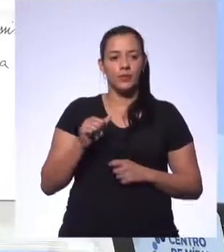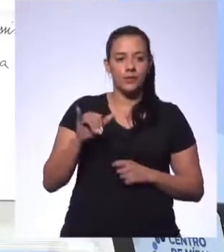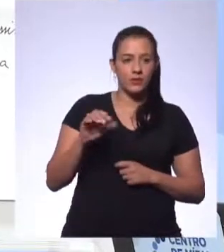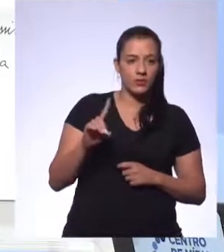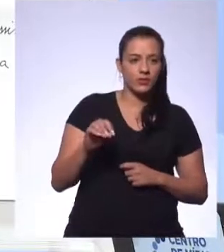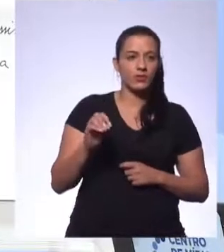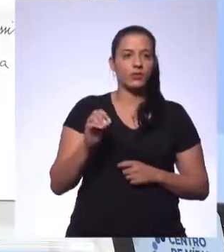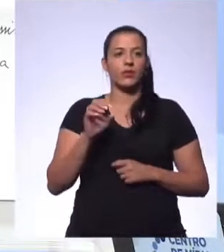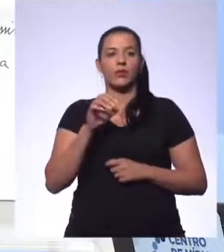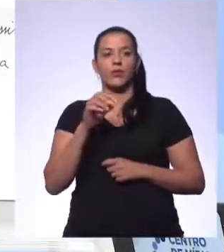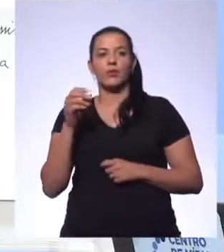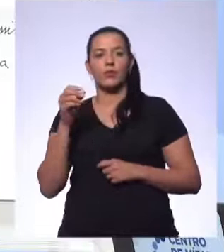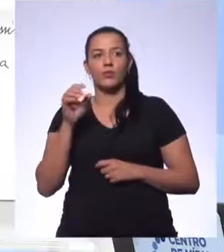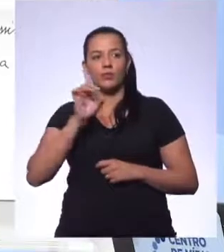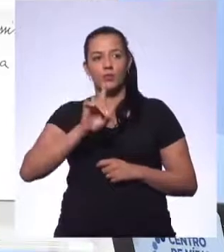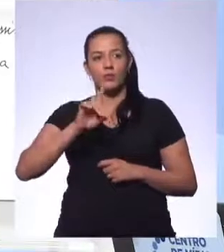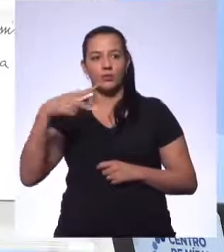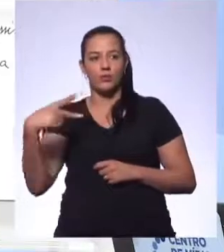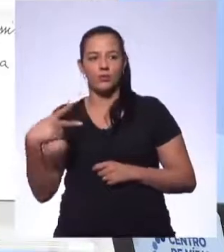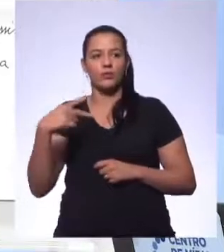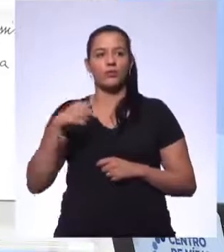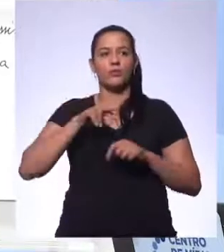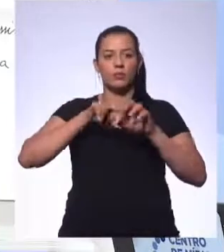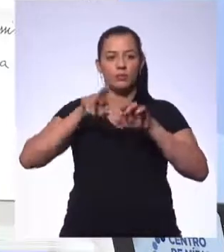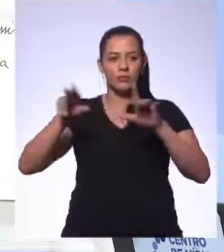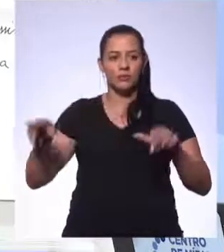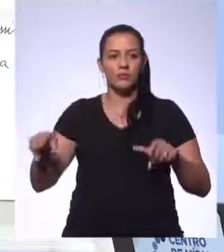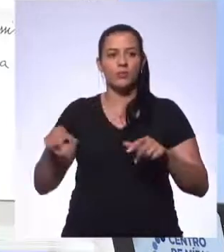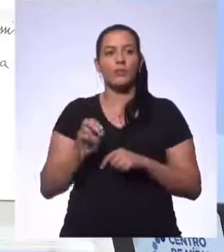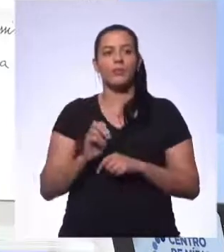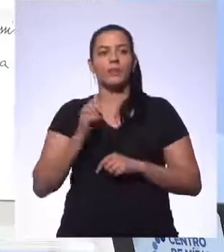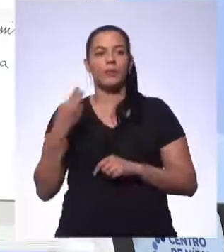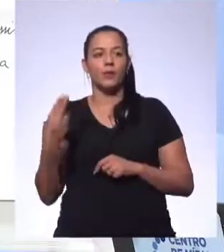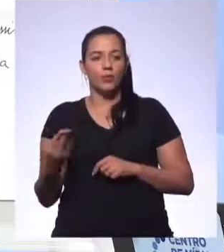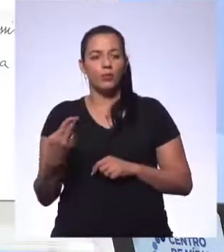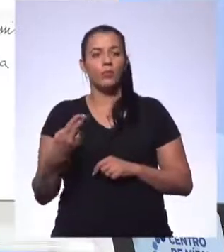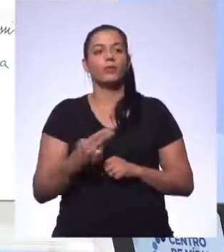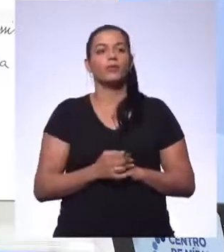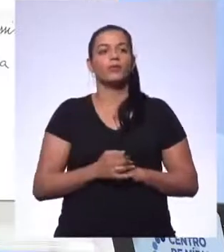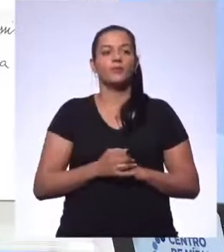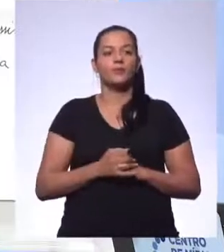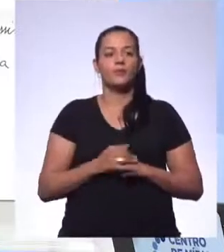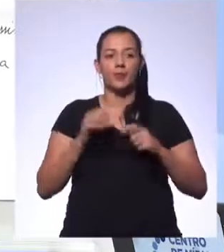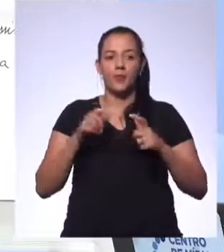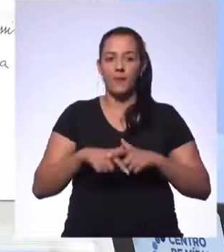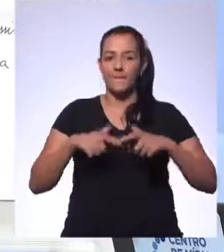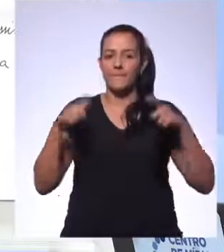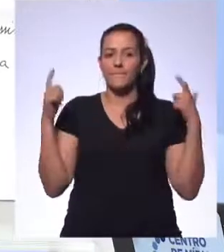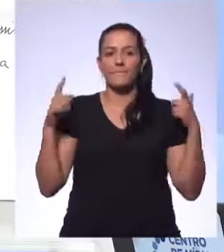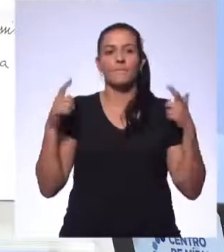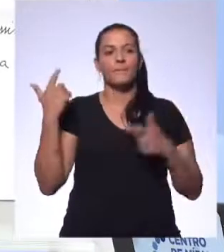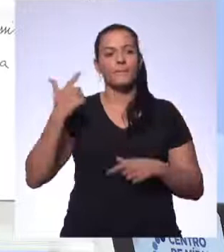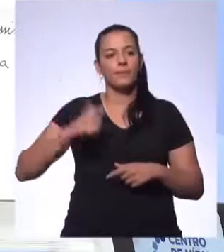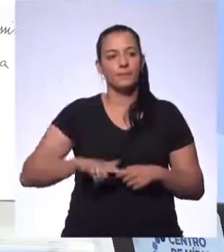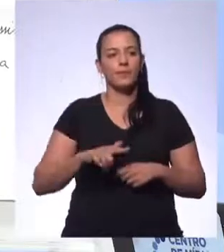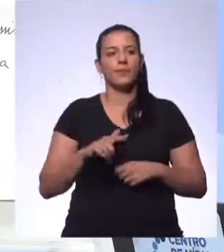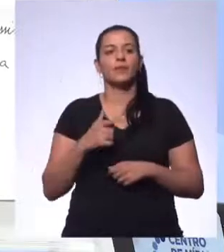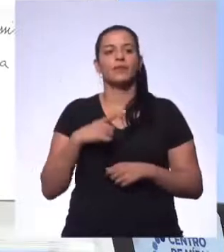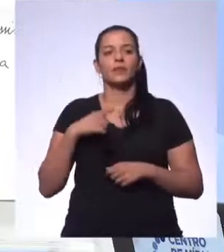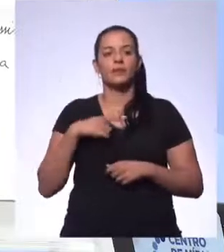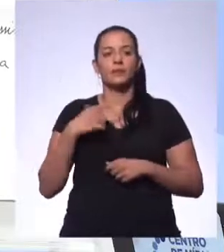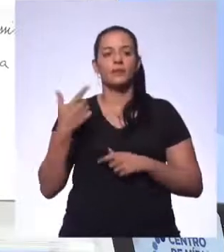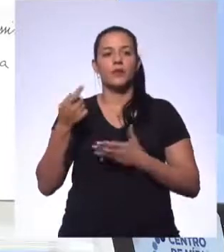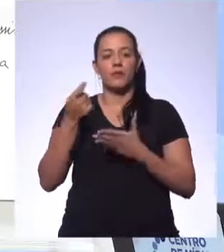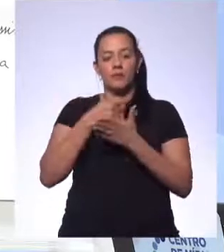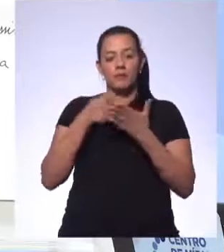Marcelo D2, né, DJ1, esse pessoal, ou você pode até abrir ainda mais o leque e pegar também